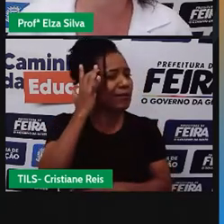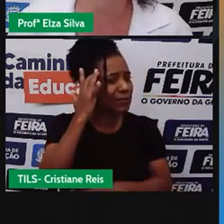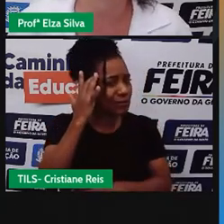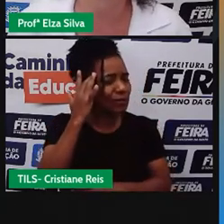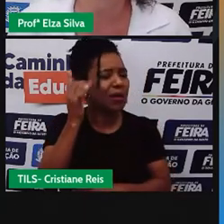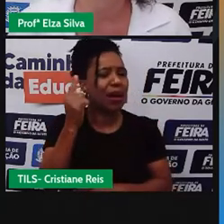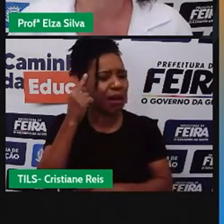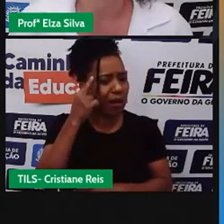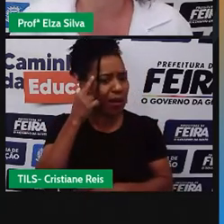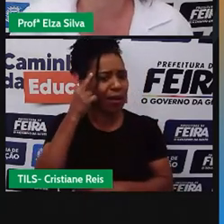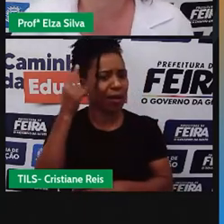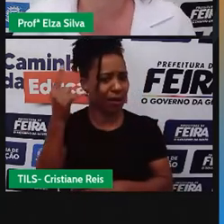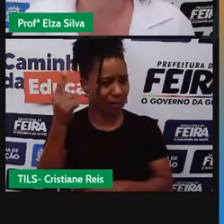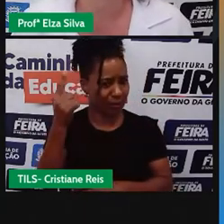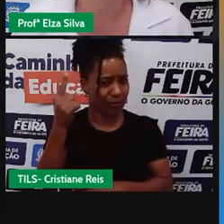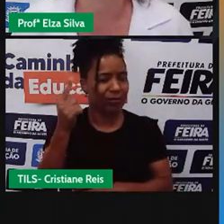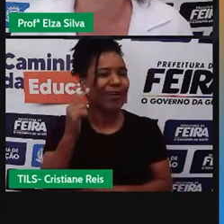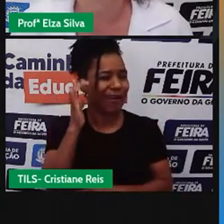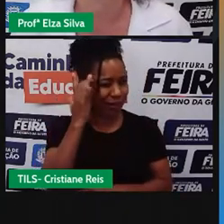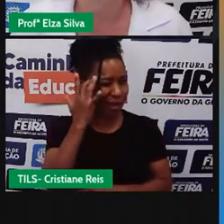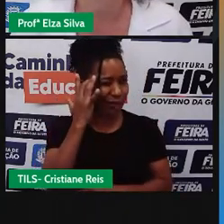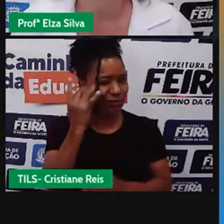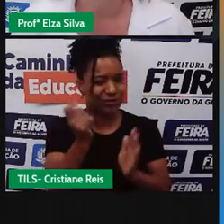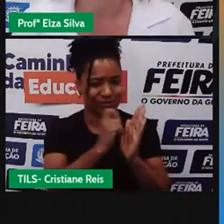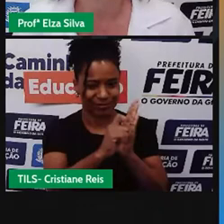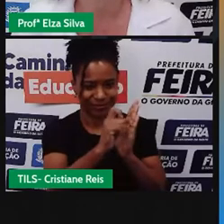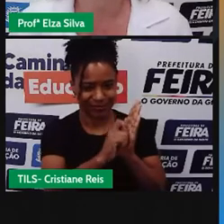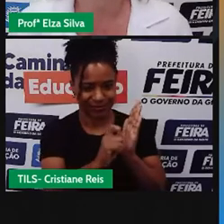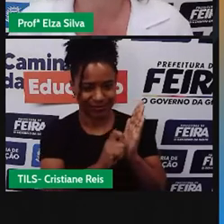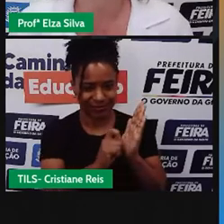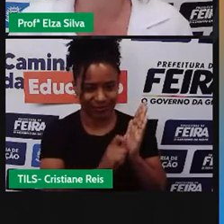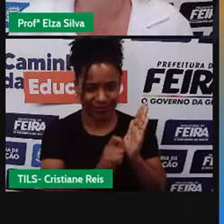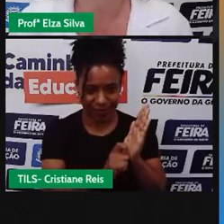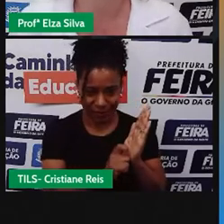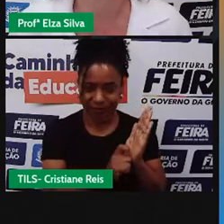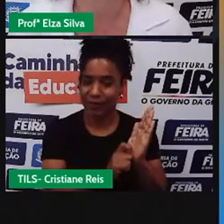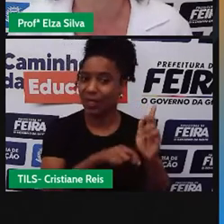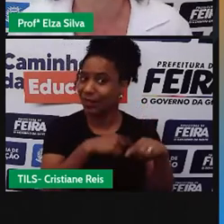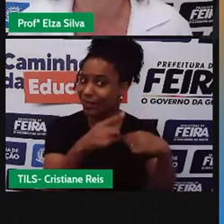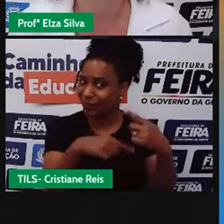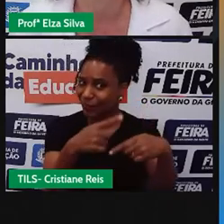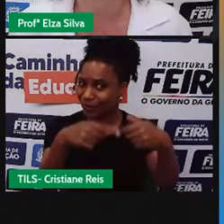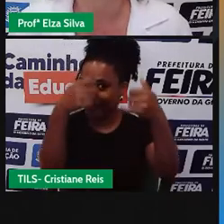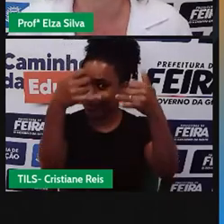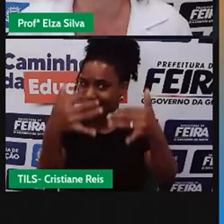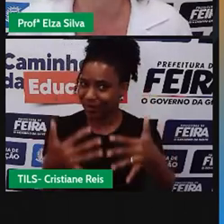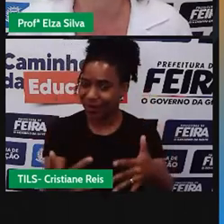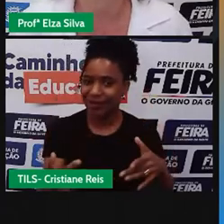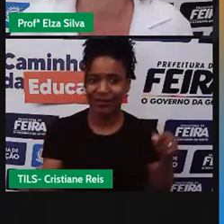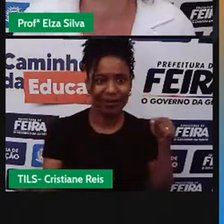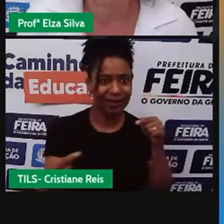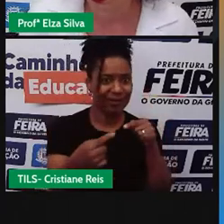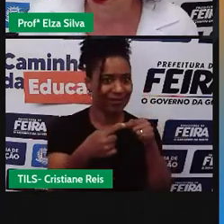duas questões, anote-as em seu caderno e vamos checá-las no decorrer da aula, ok?